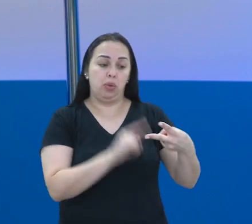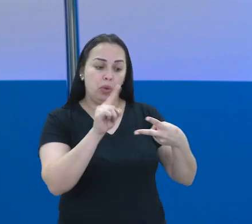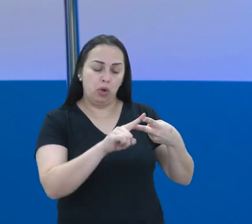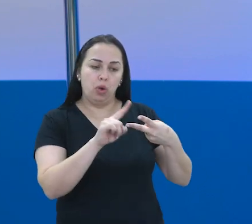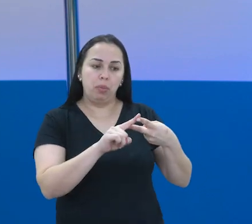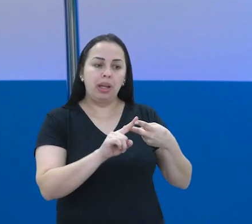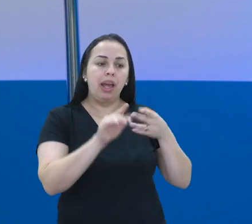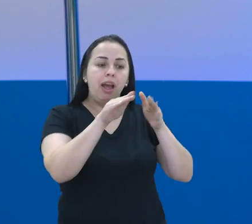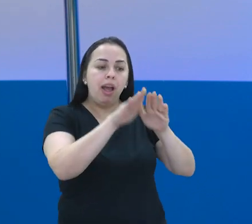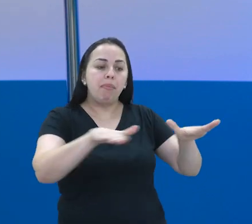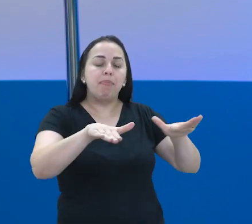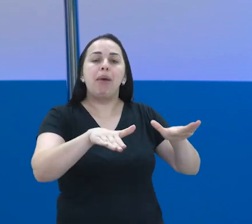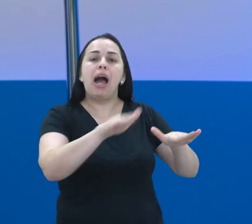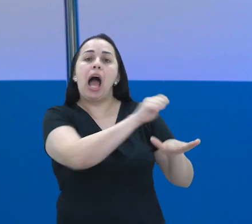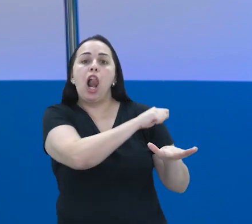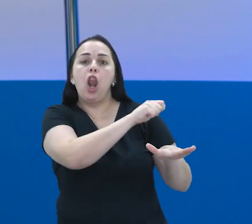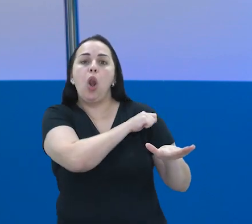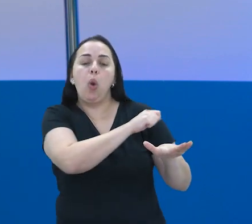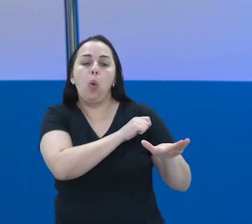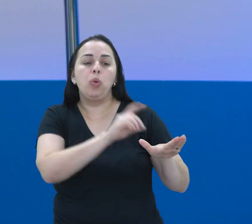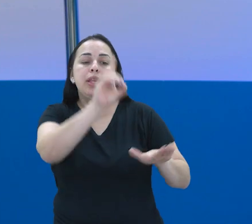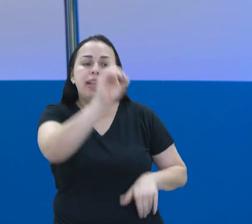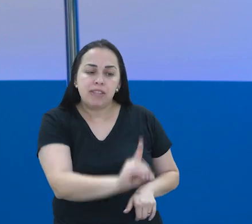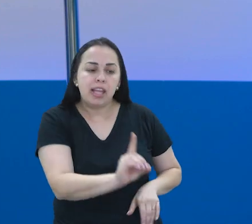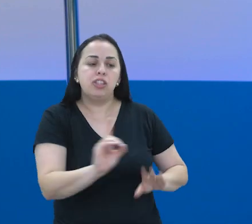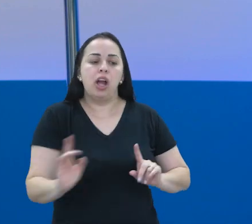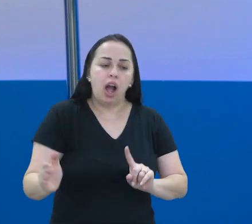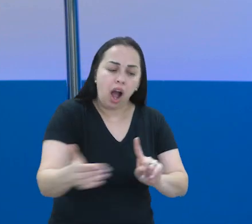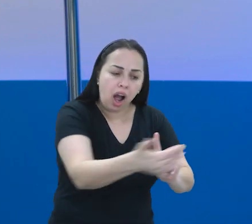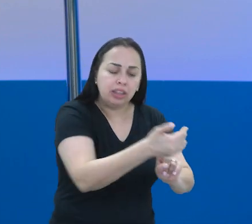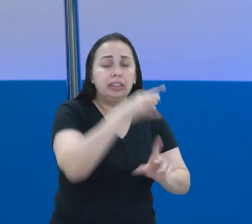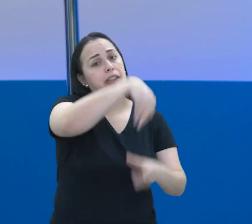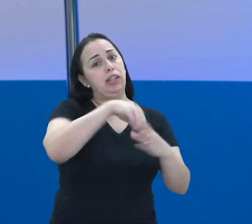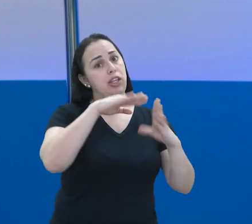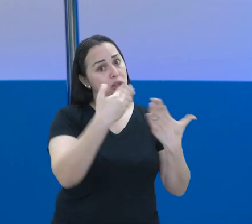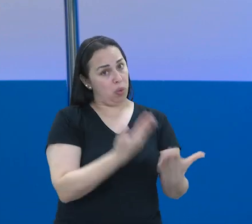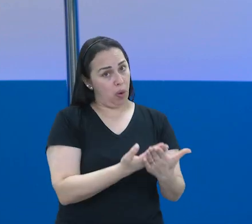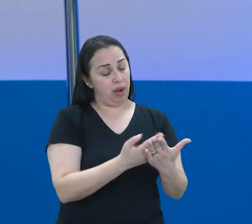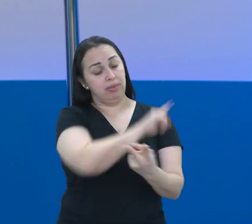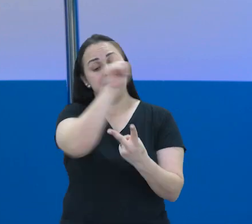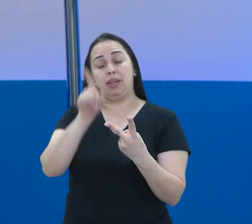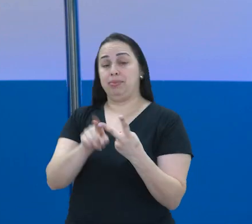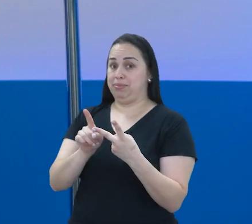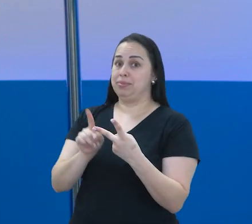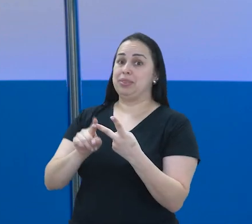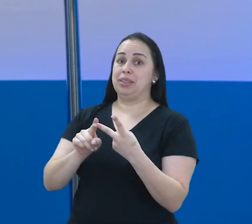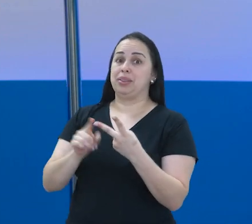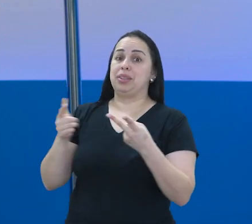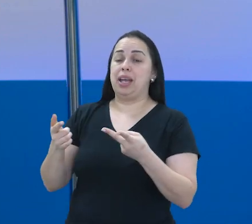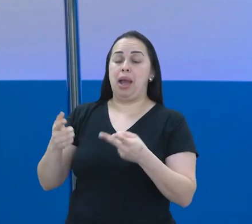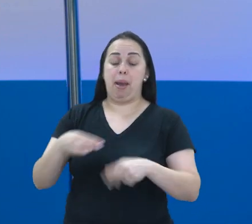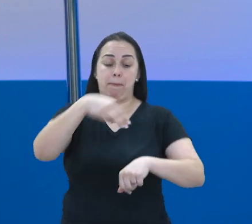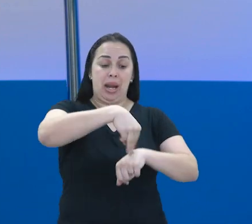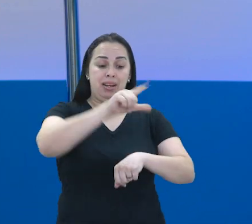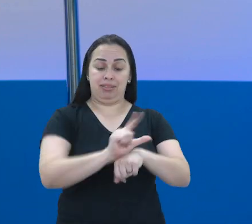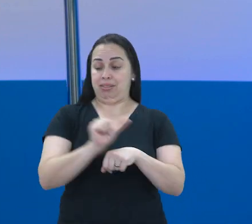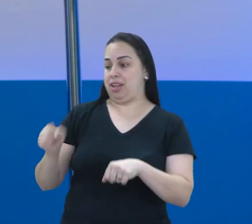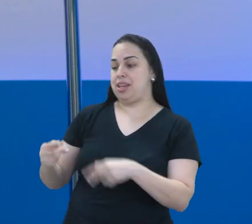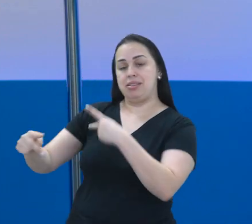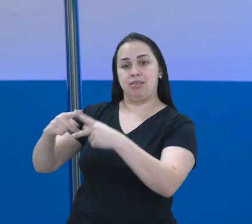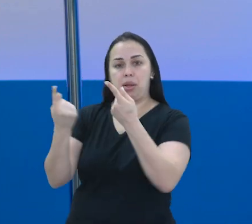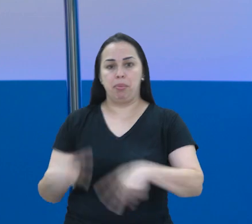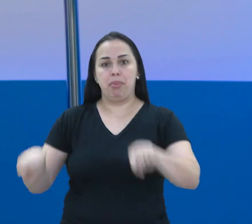Uma delas é voltada para o acolhimento de pessoas com deficiência nas escolas da cidade. E a outra prevê ação